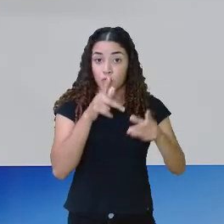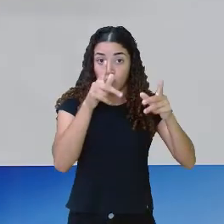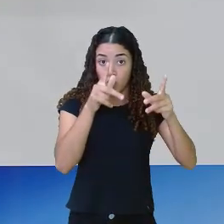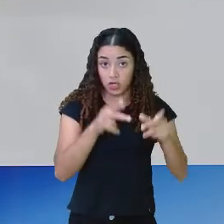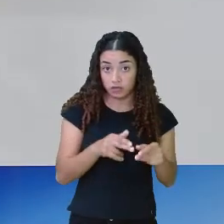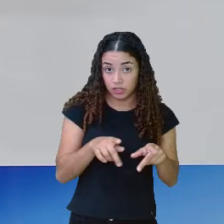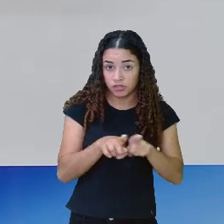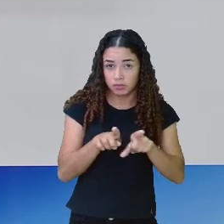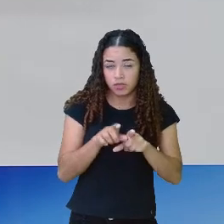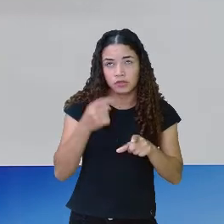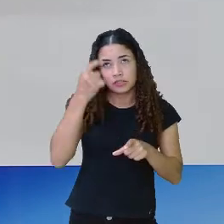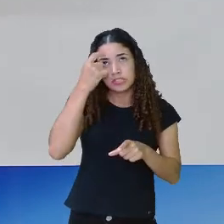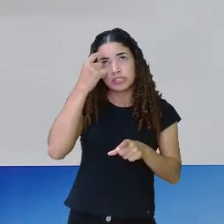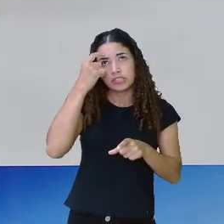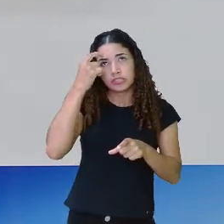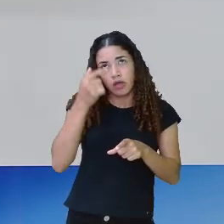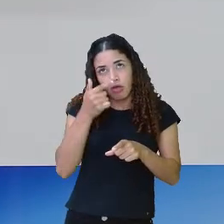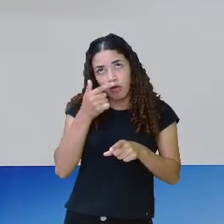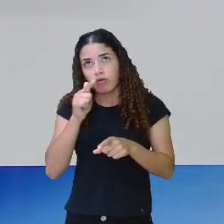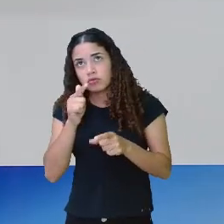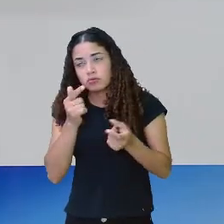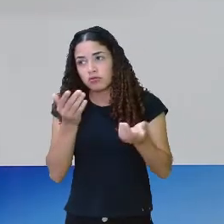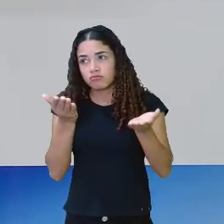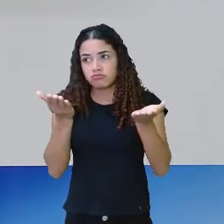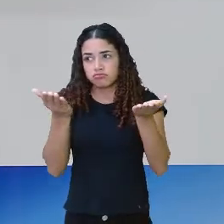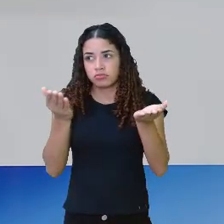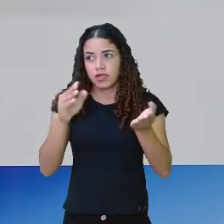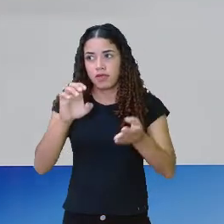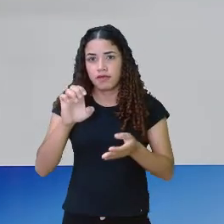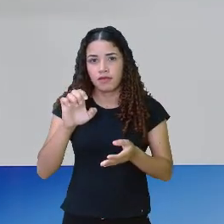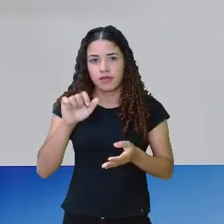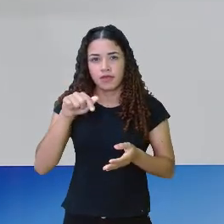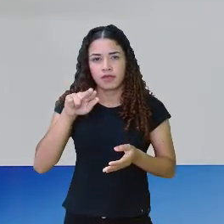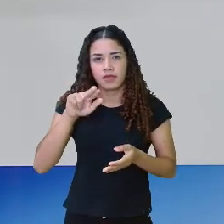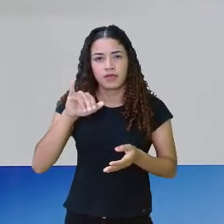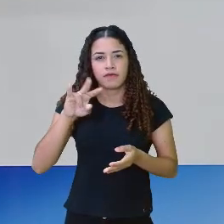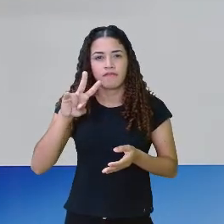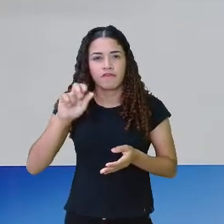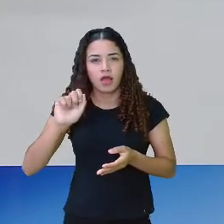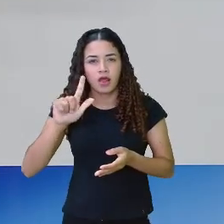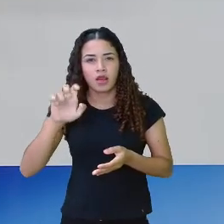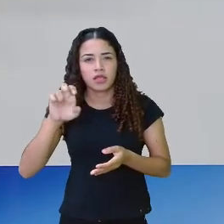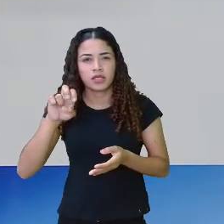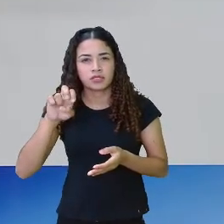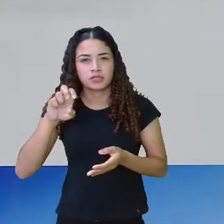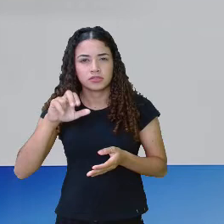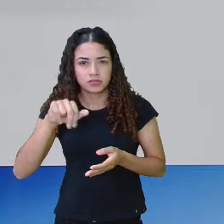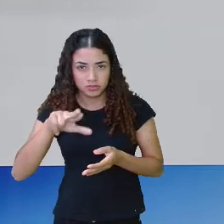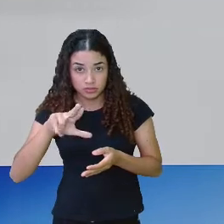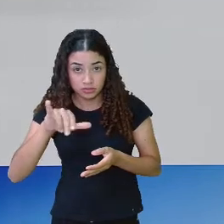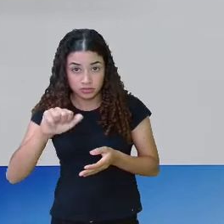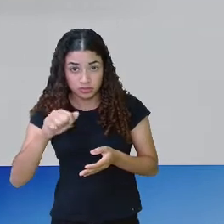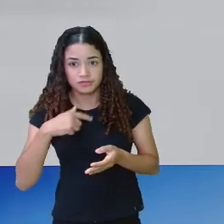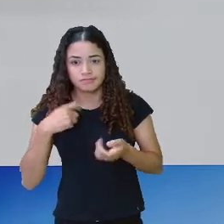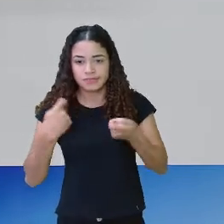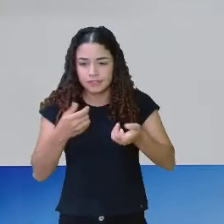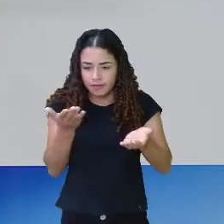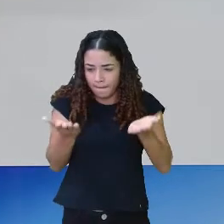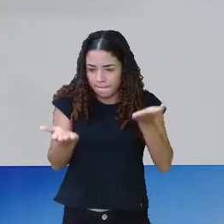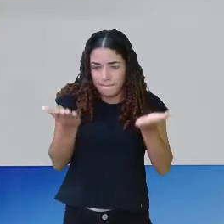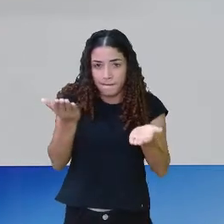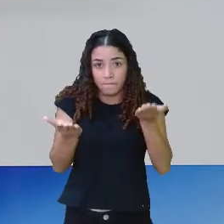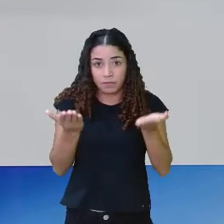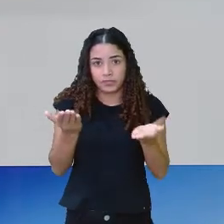equivalência, a gente pensa logo na palavra equilíbrio. O que é que eu preciso fazer? Eu tenho